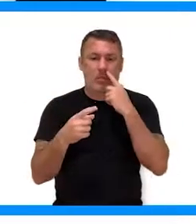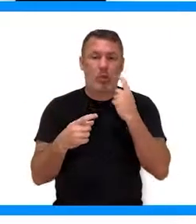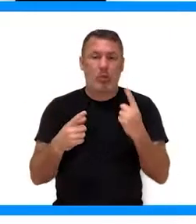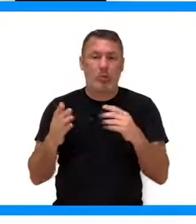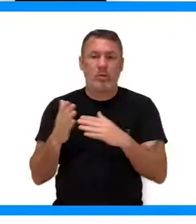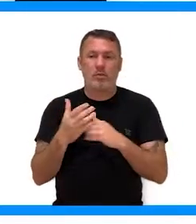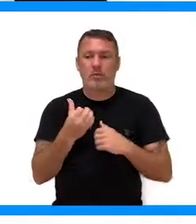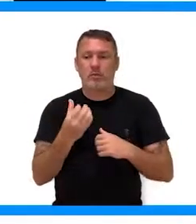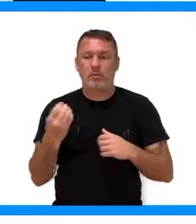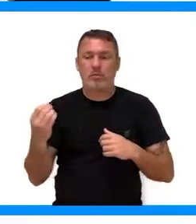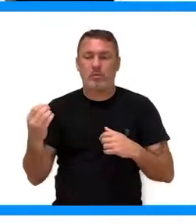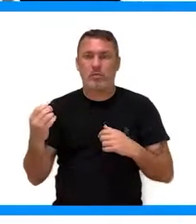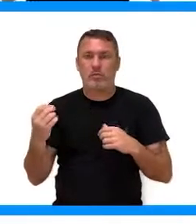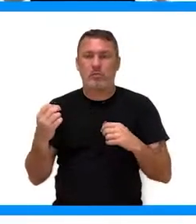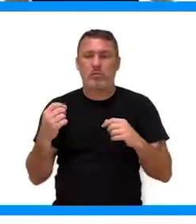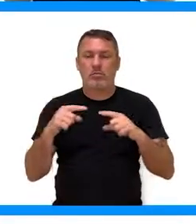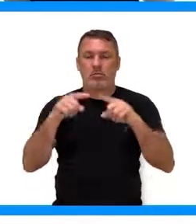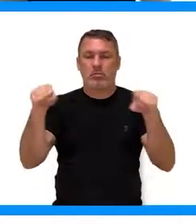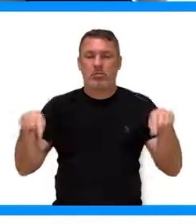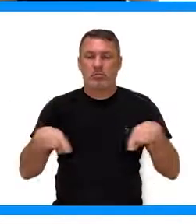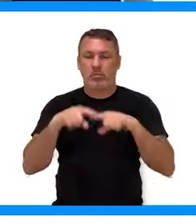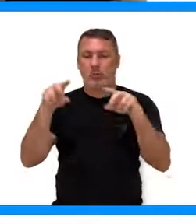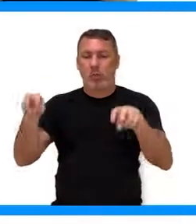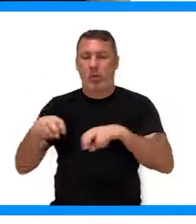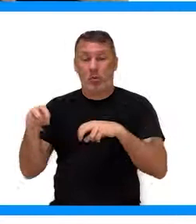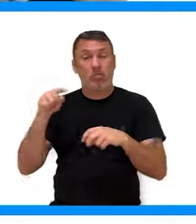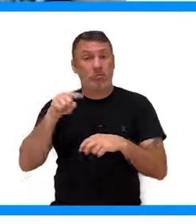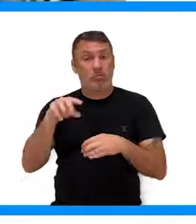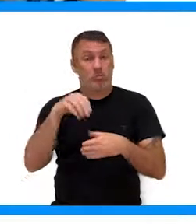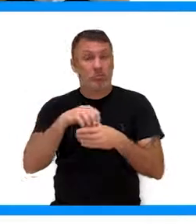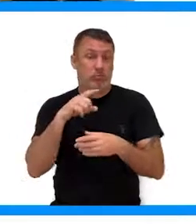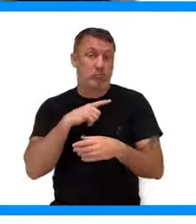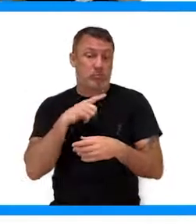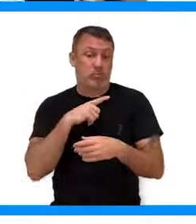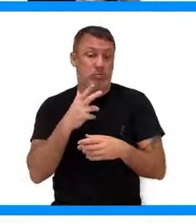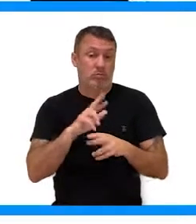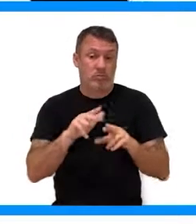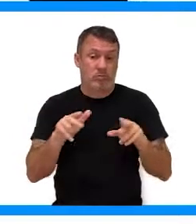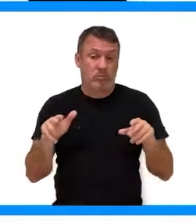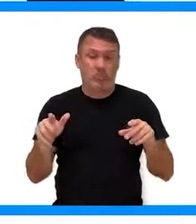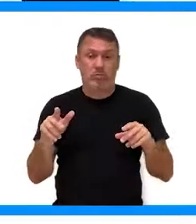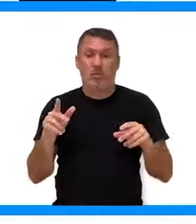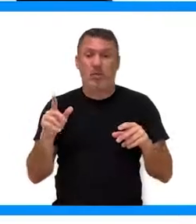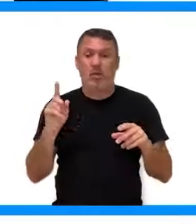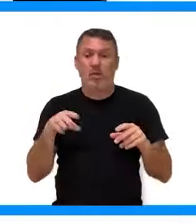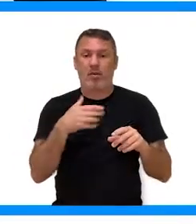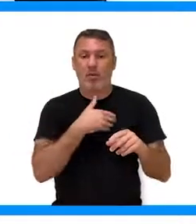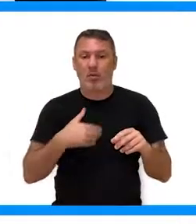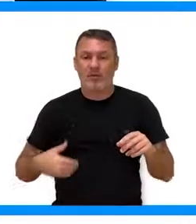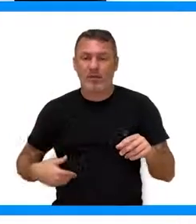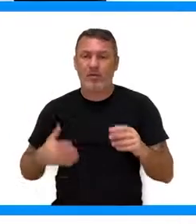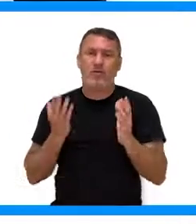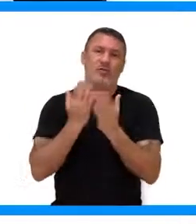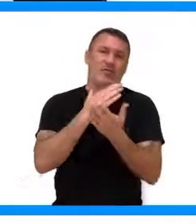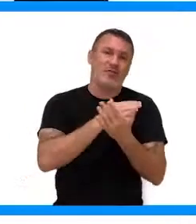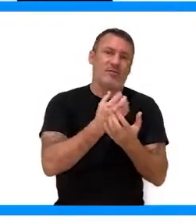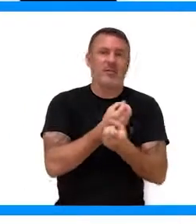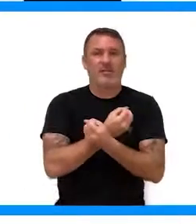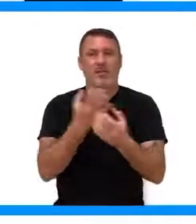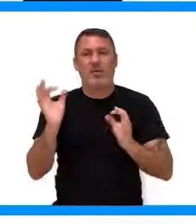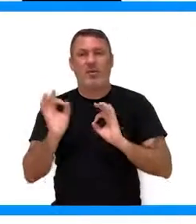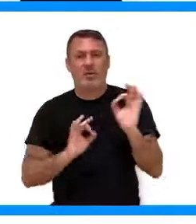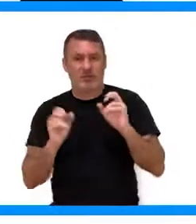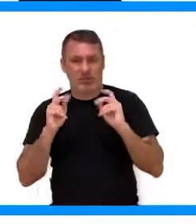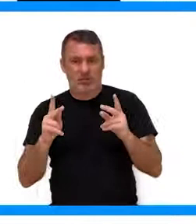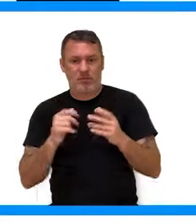600 módulos rurais. Essas propriedades são previstas a serem tomadas pelo governo e